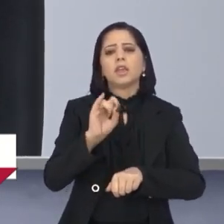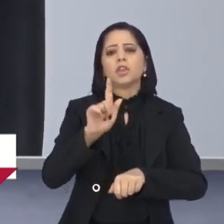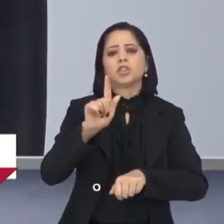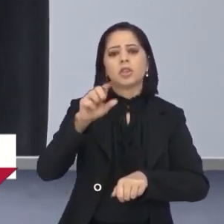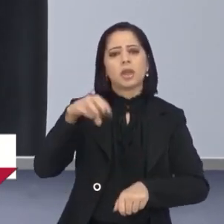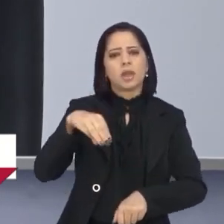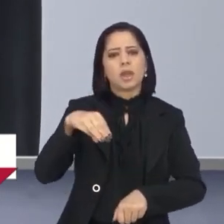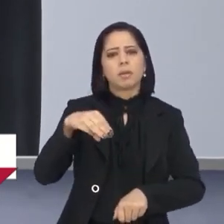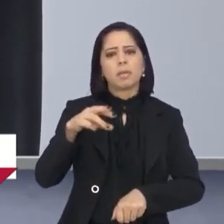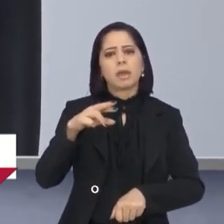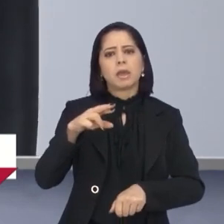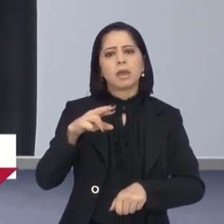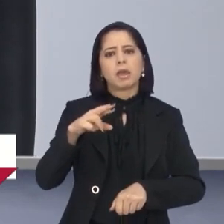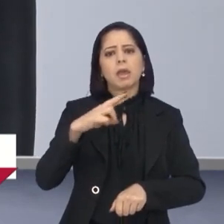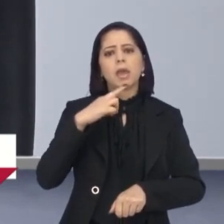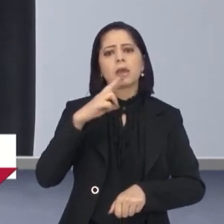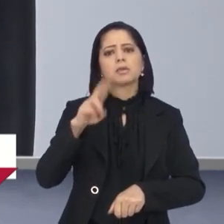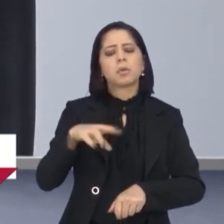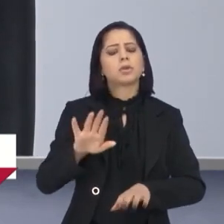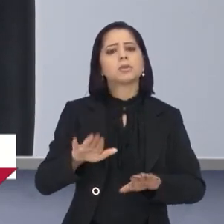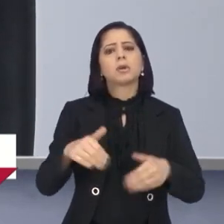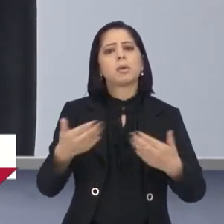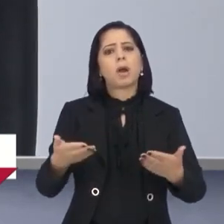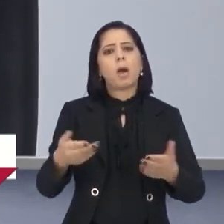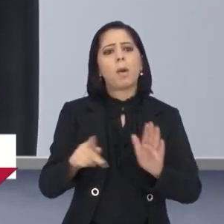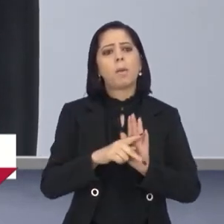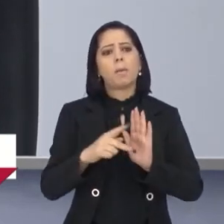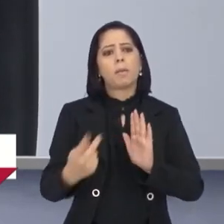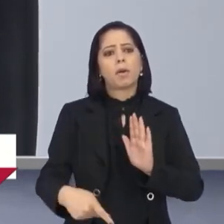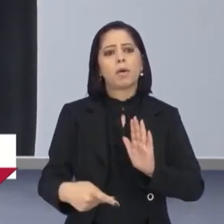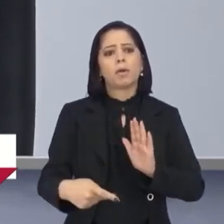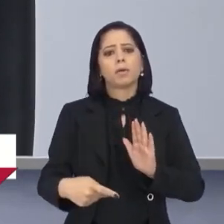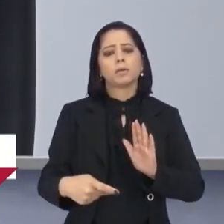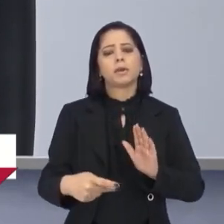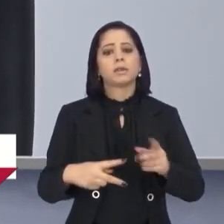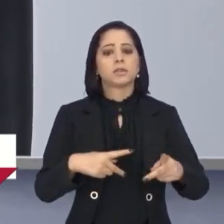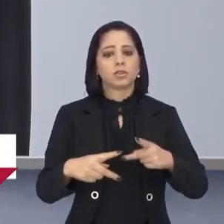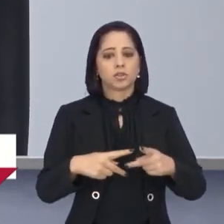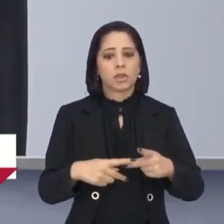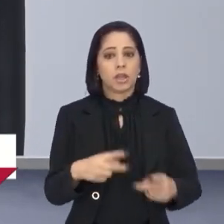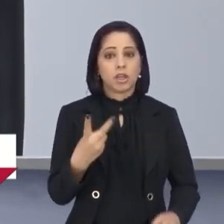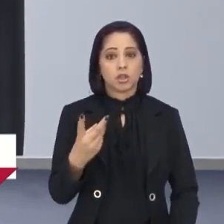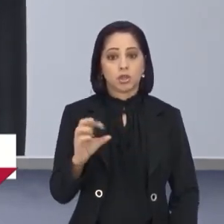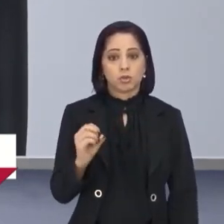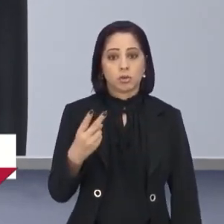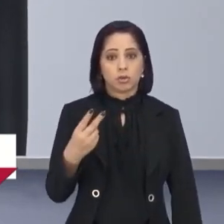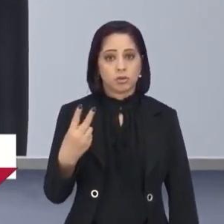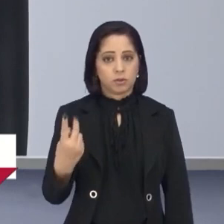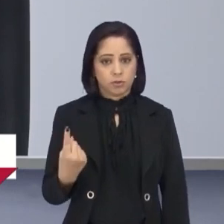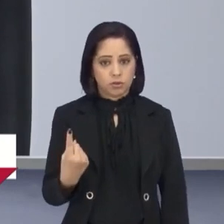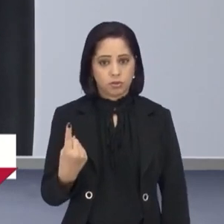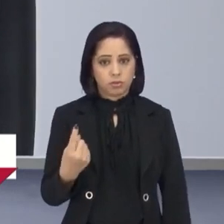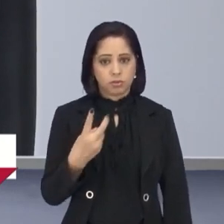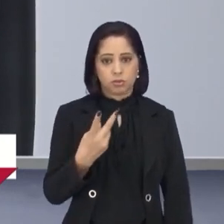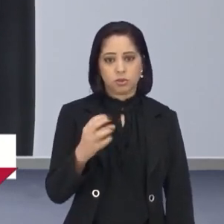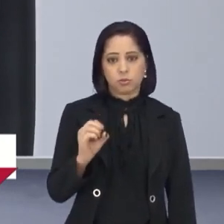GM do do Município de São José dos Campos 2021 e 2022